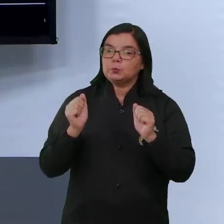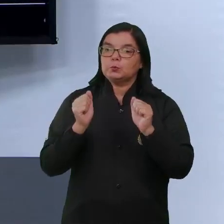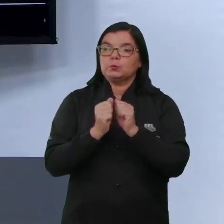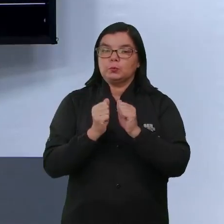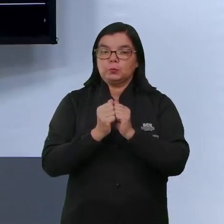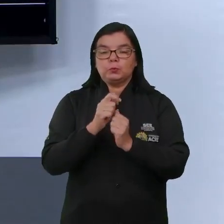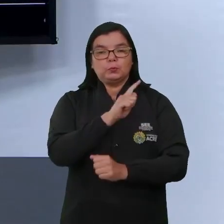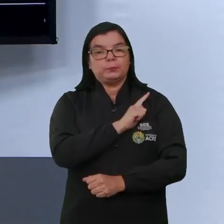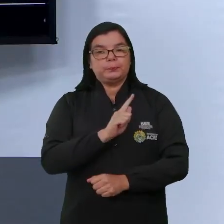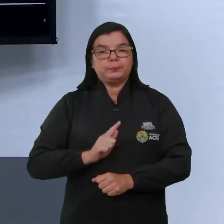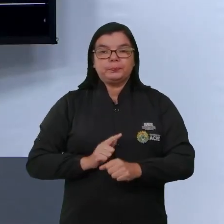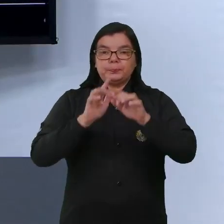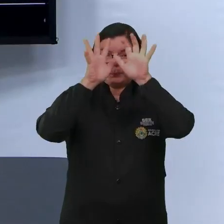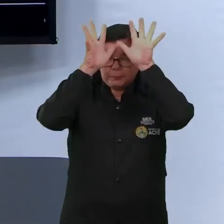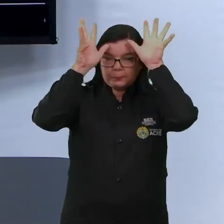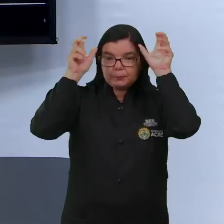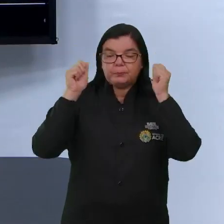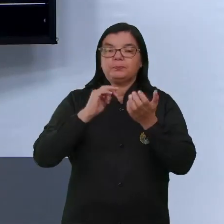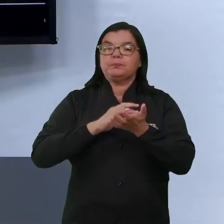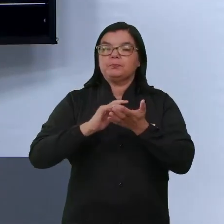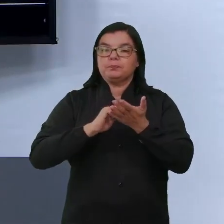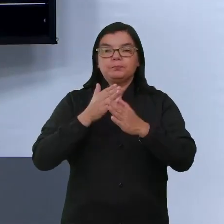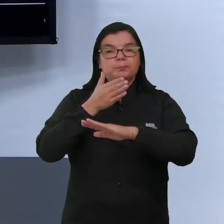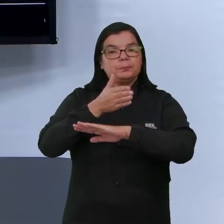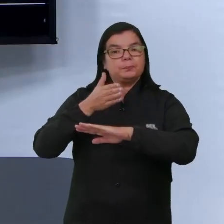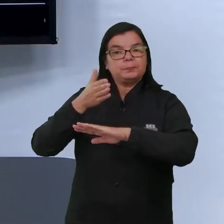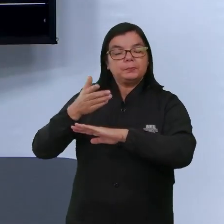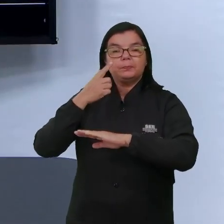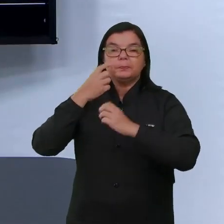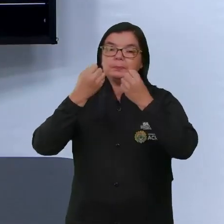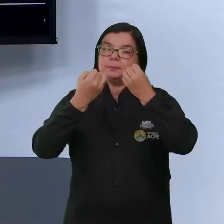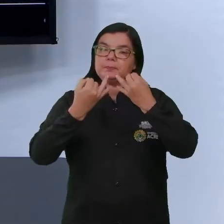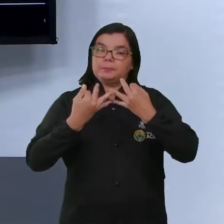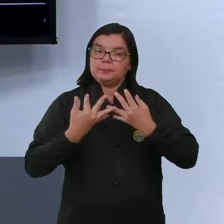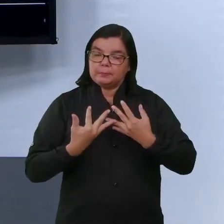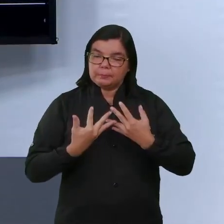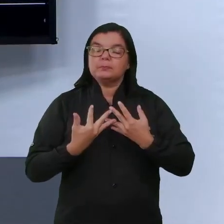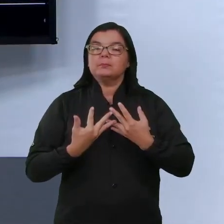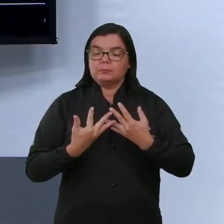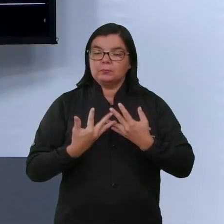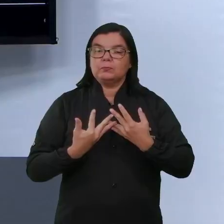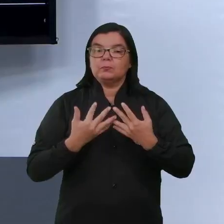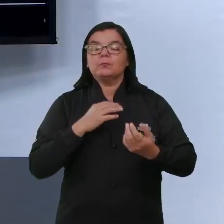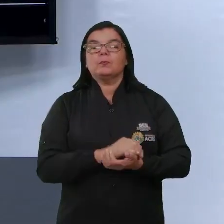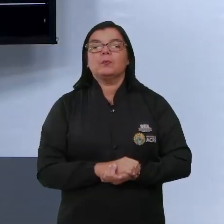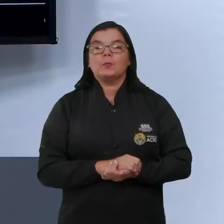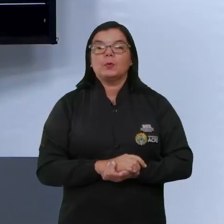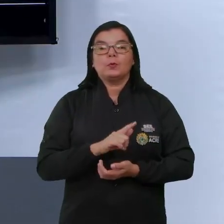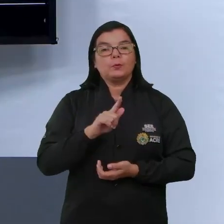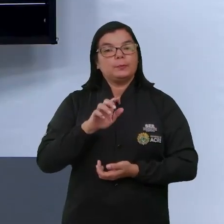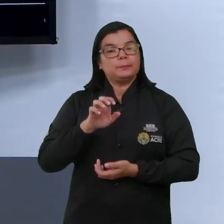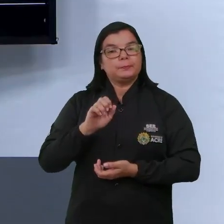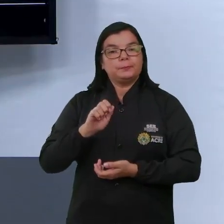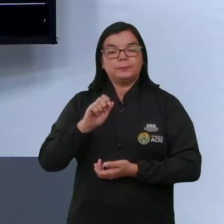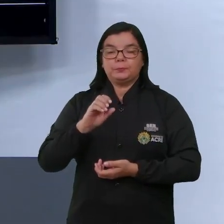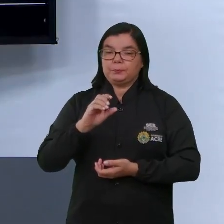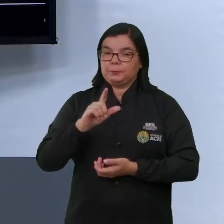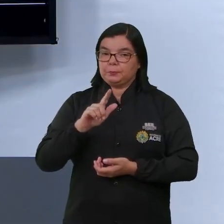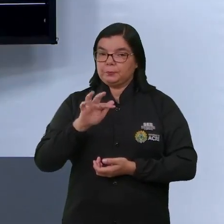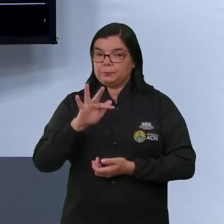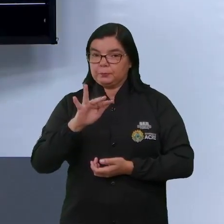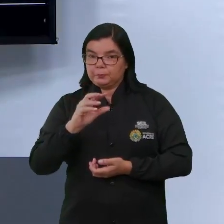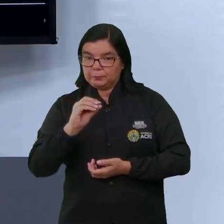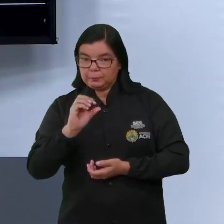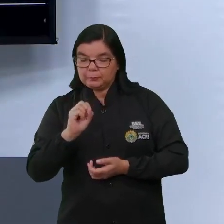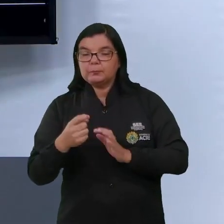com o governo do Acre, a Secretaria de Turismo, e ele vai explicar bastante sobre os geoglifos e inclusive